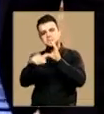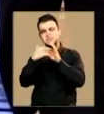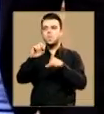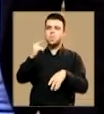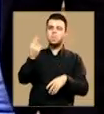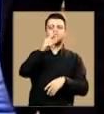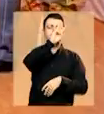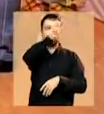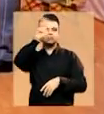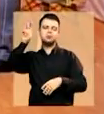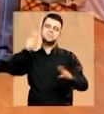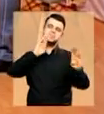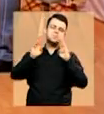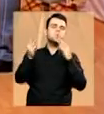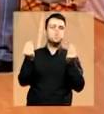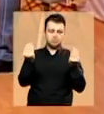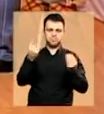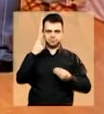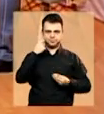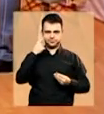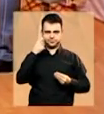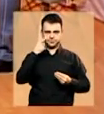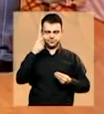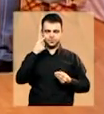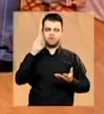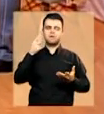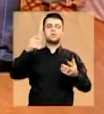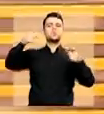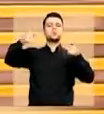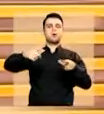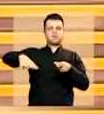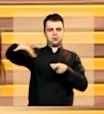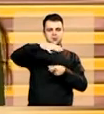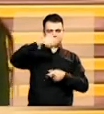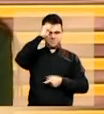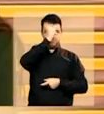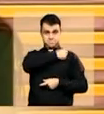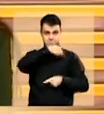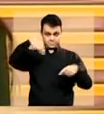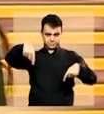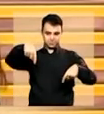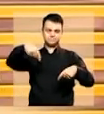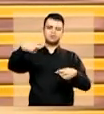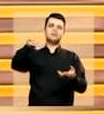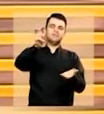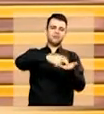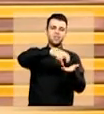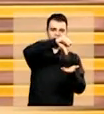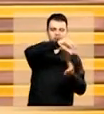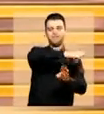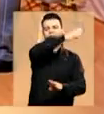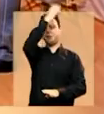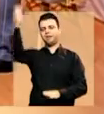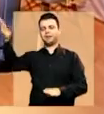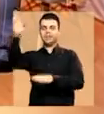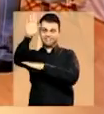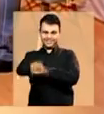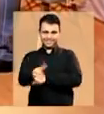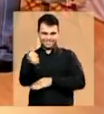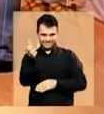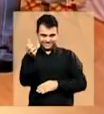site, Facebook? Nós estamos na Redentora, nós somos uma empresa, então todo dia das 9 às 18. Tá aparecendo igual